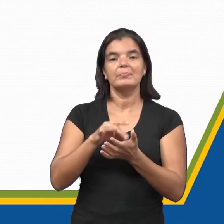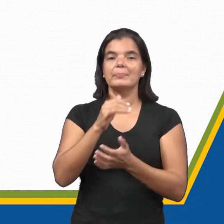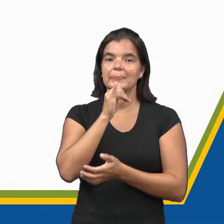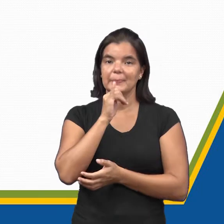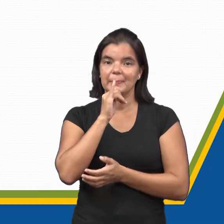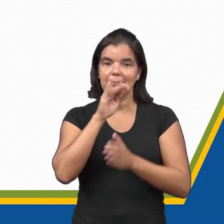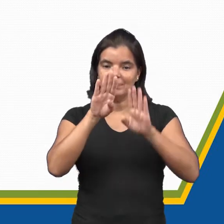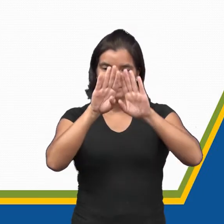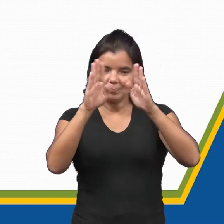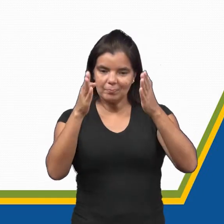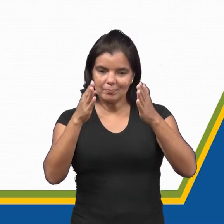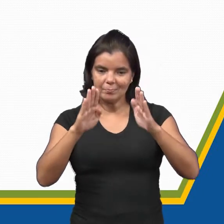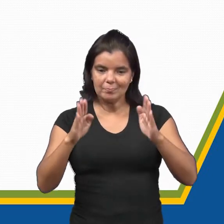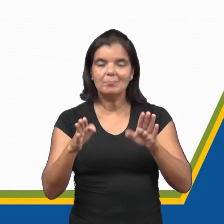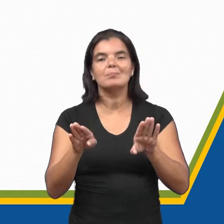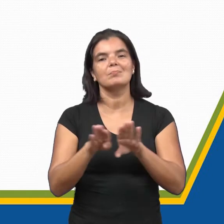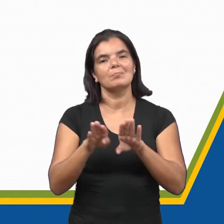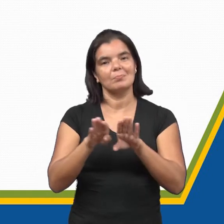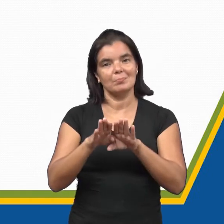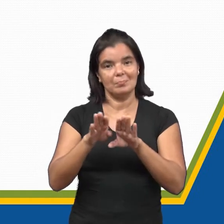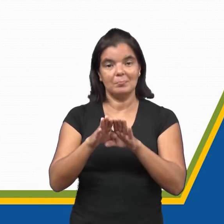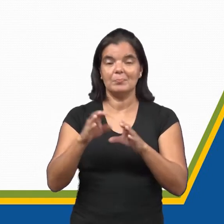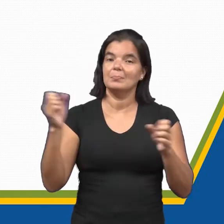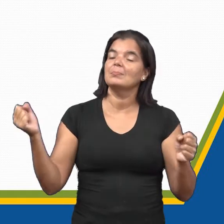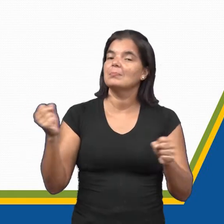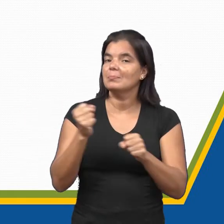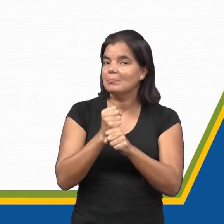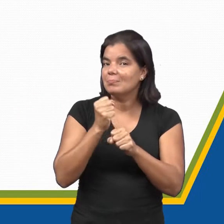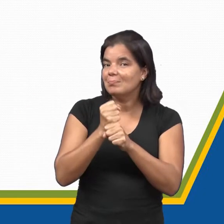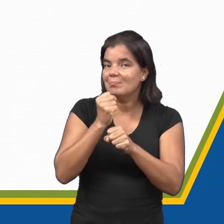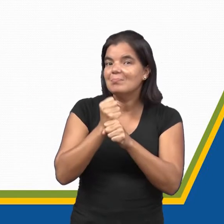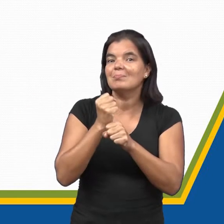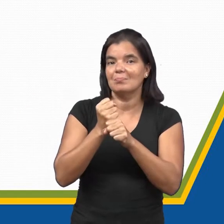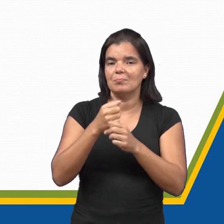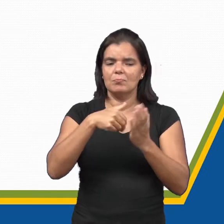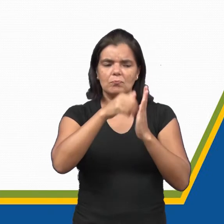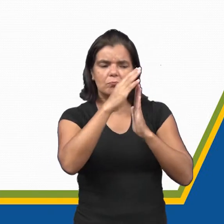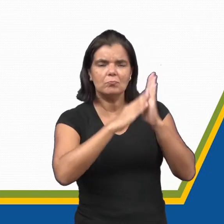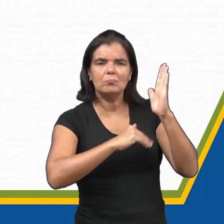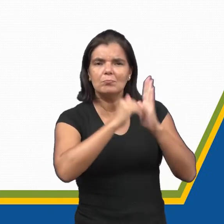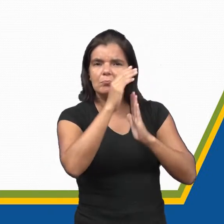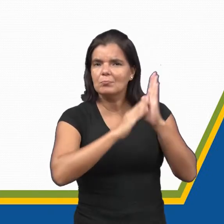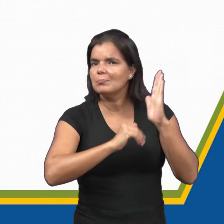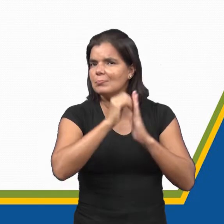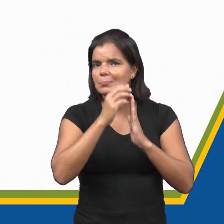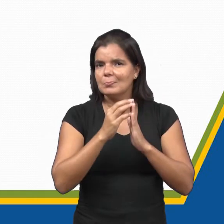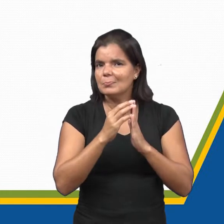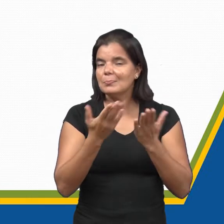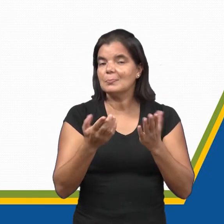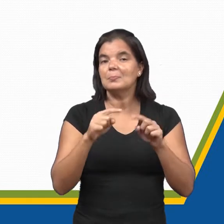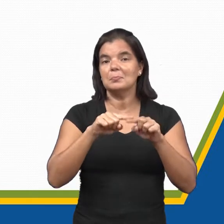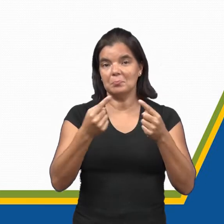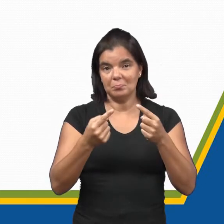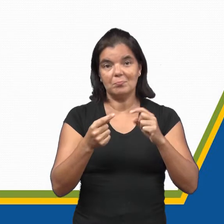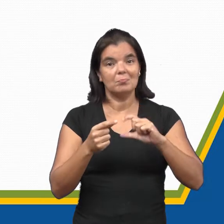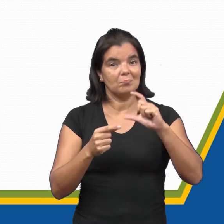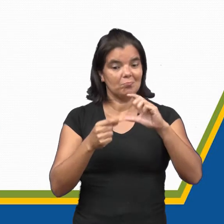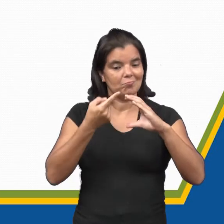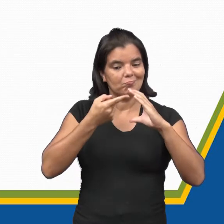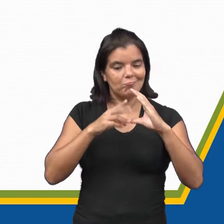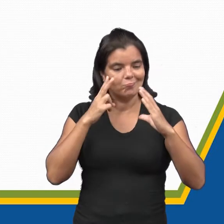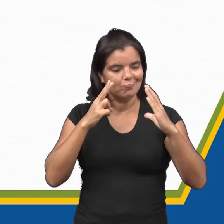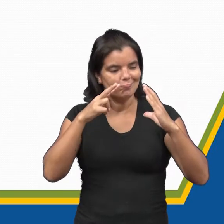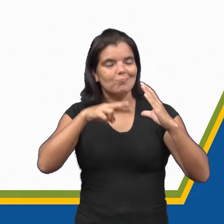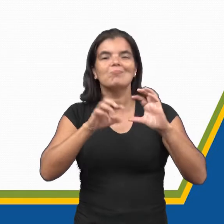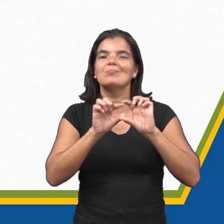da escultura e da arquitetura. A pintura é uma exceção, pois o volume e a